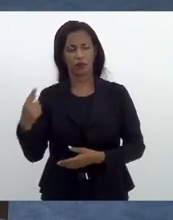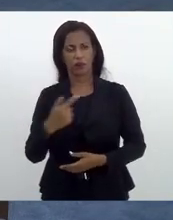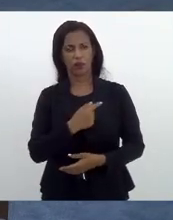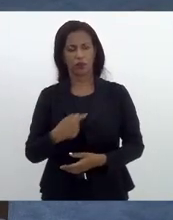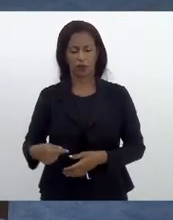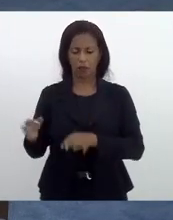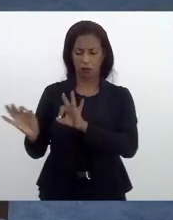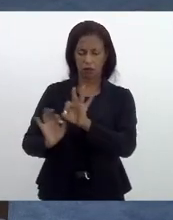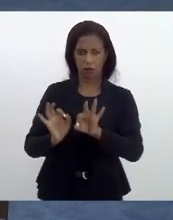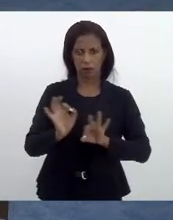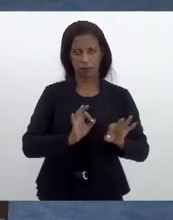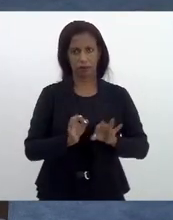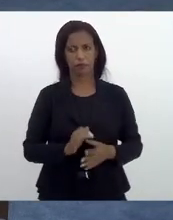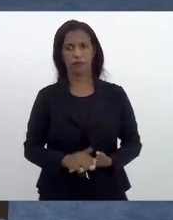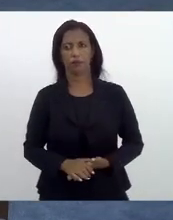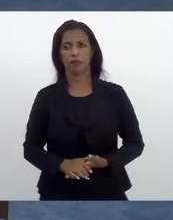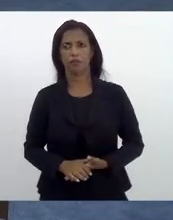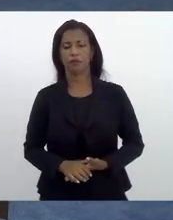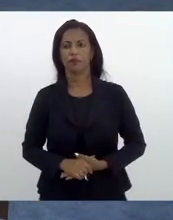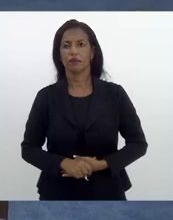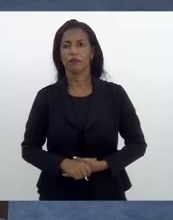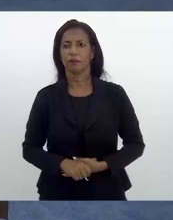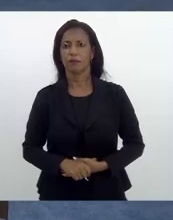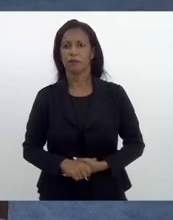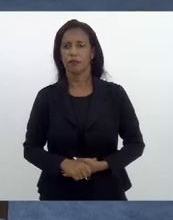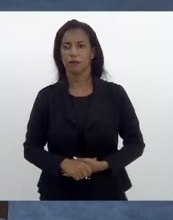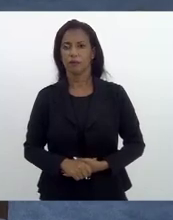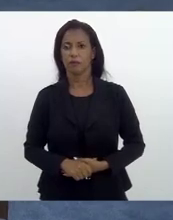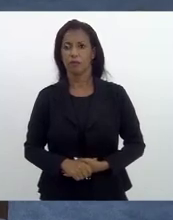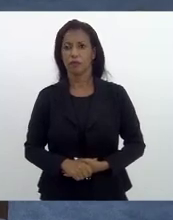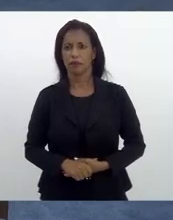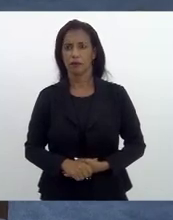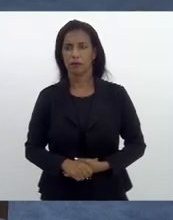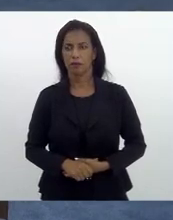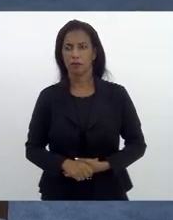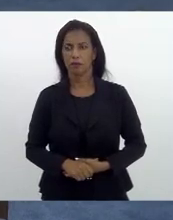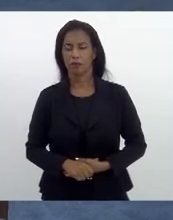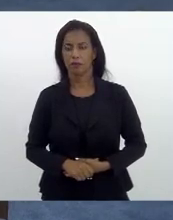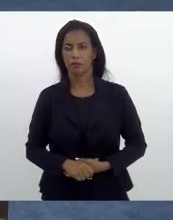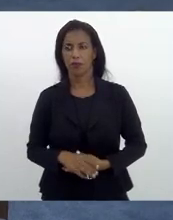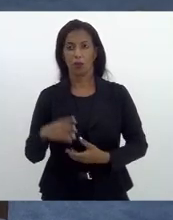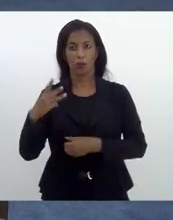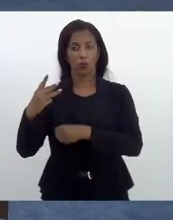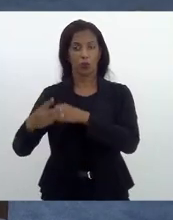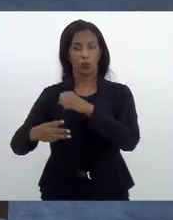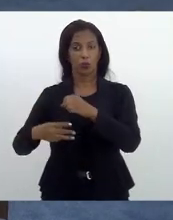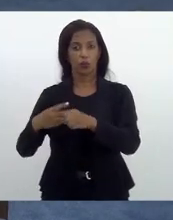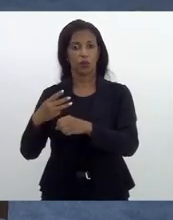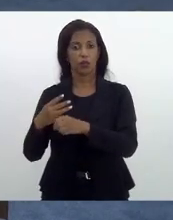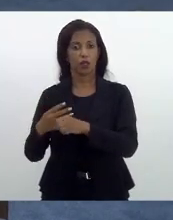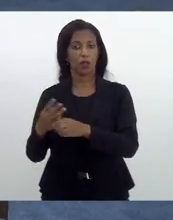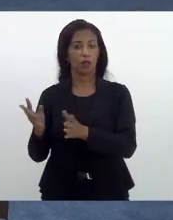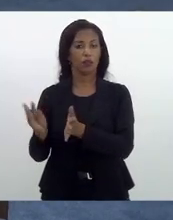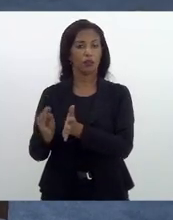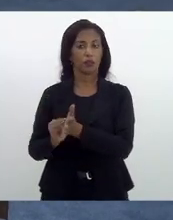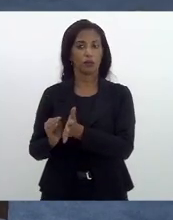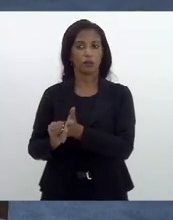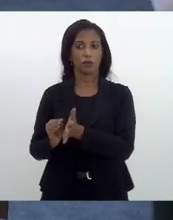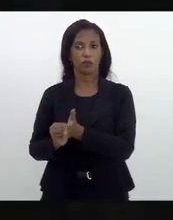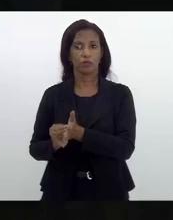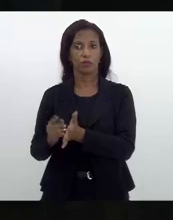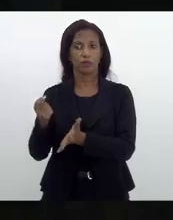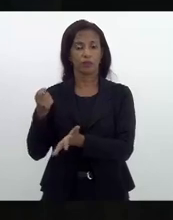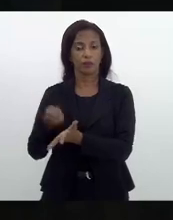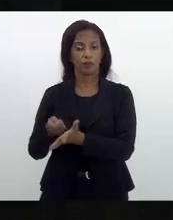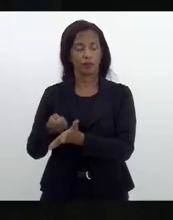planejamento e o senhor governador. Então, ficou pendendo a questão do triênio, que o que a gente falou que a gente ia